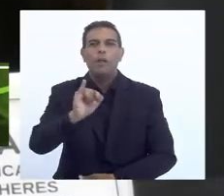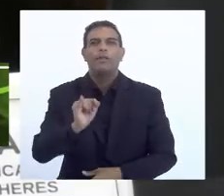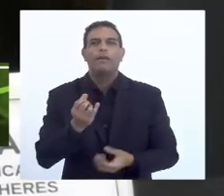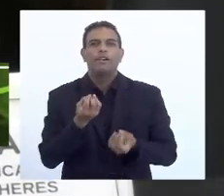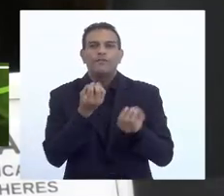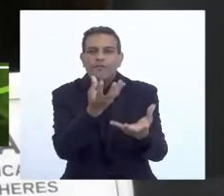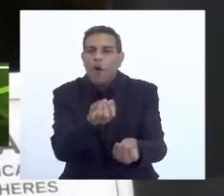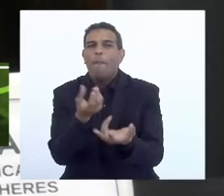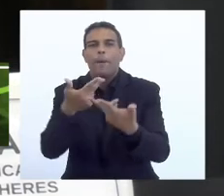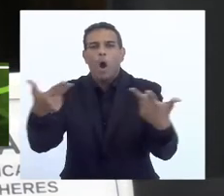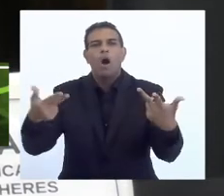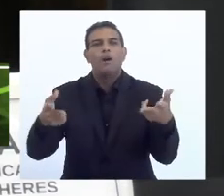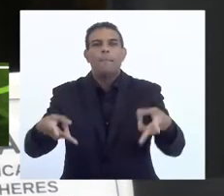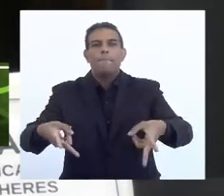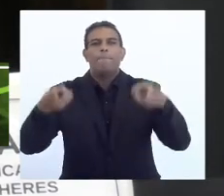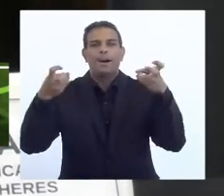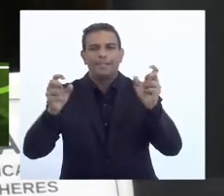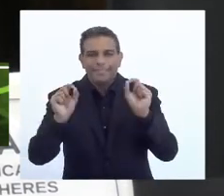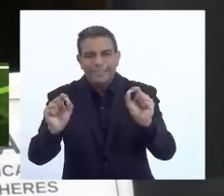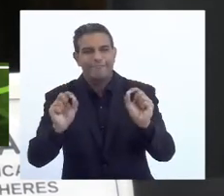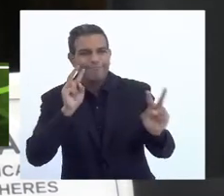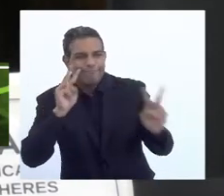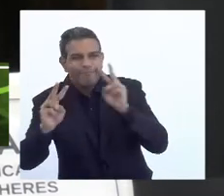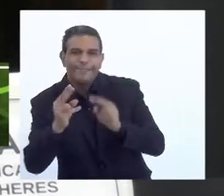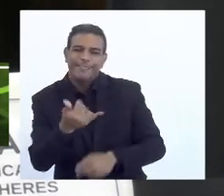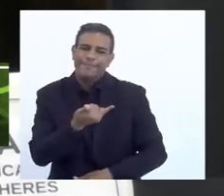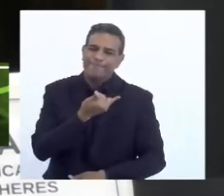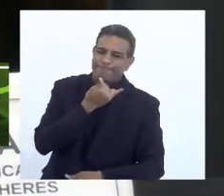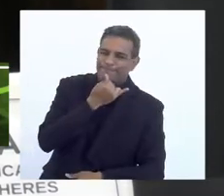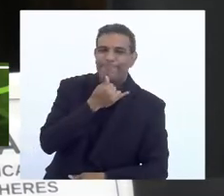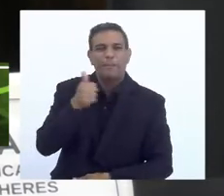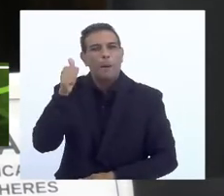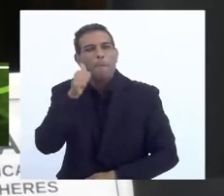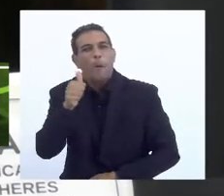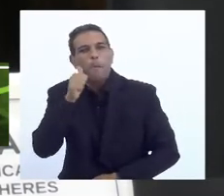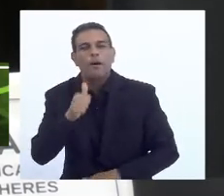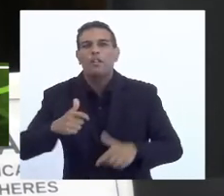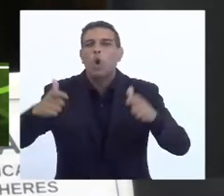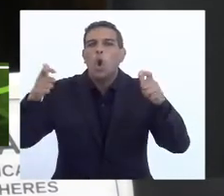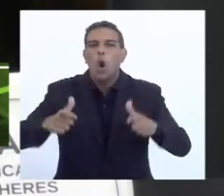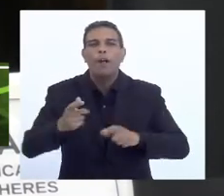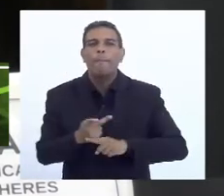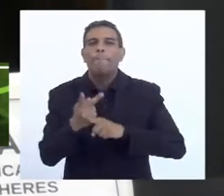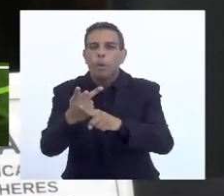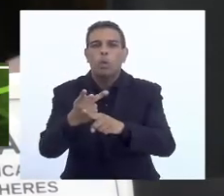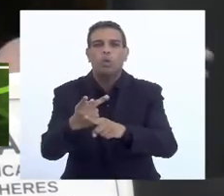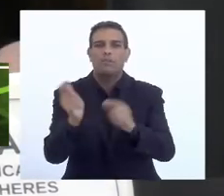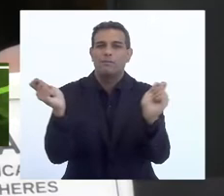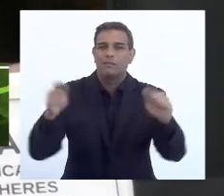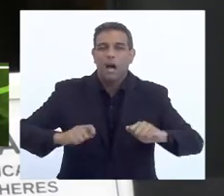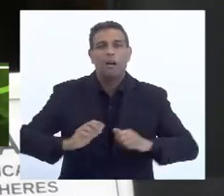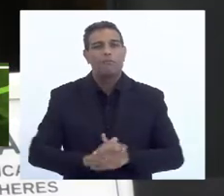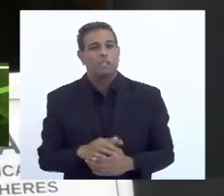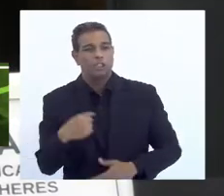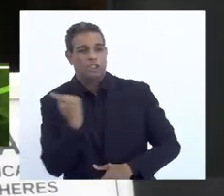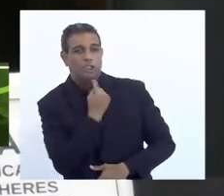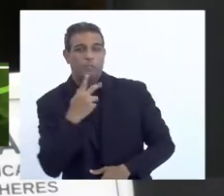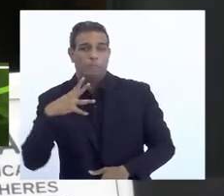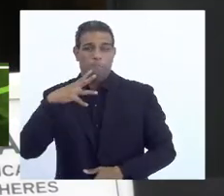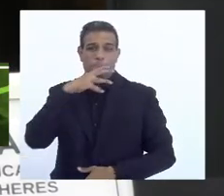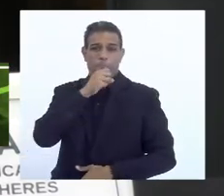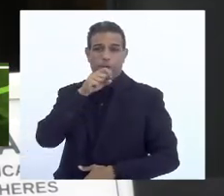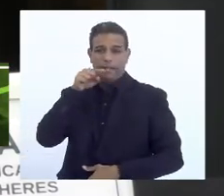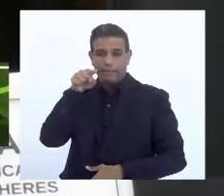dizendo isso, porque percebemos que, infelizmente, muitas mulheres não sabem onde procurar ajuda. A gente percebeu aqui o relato da